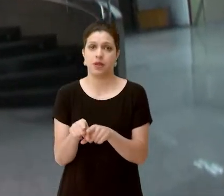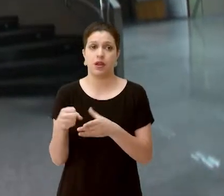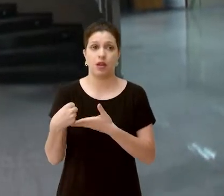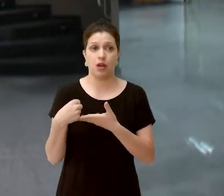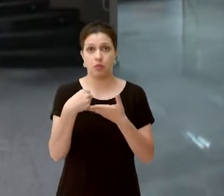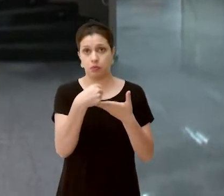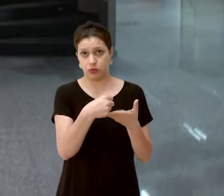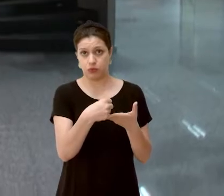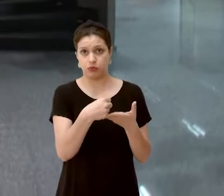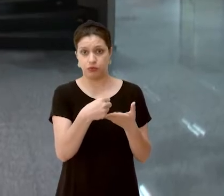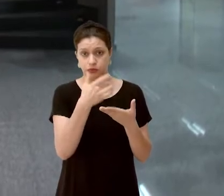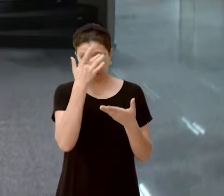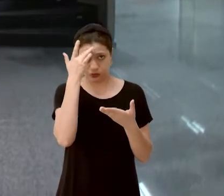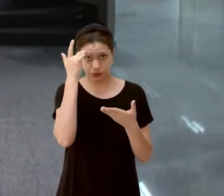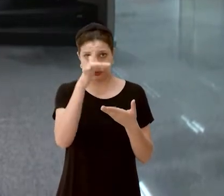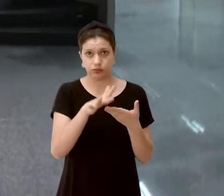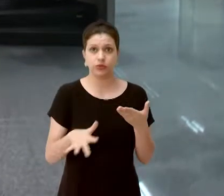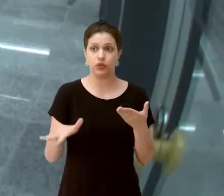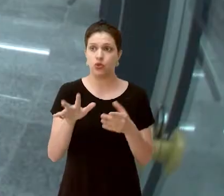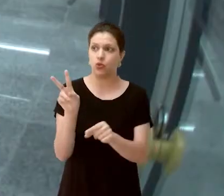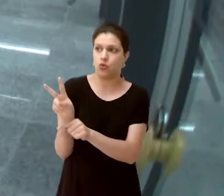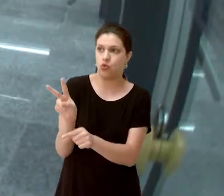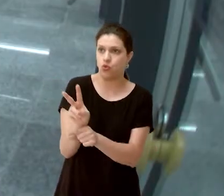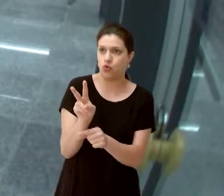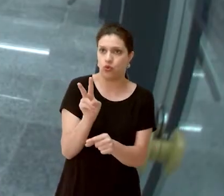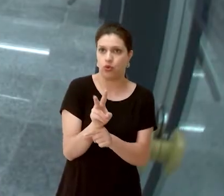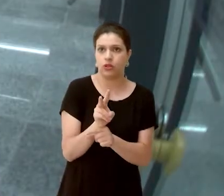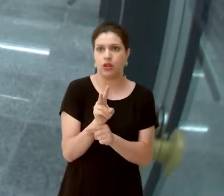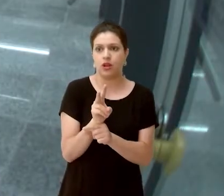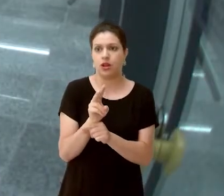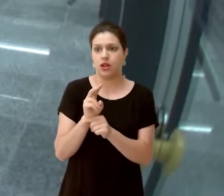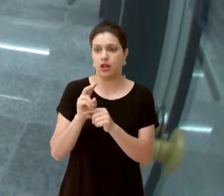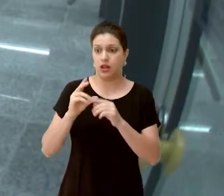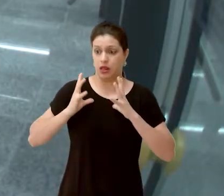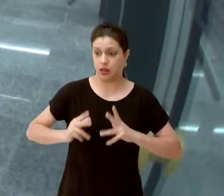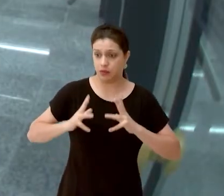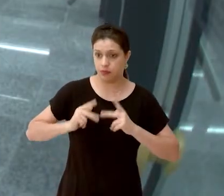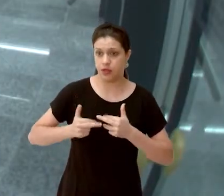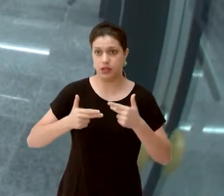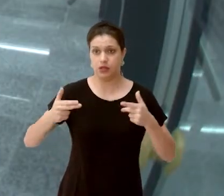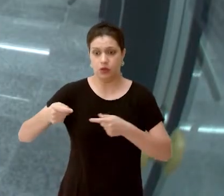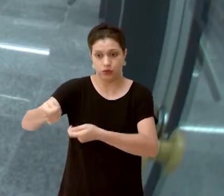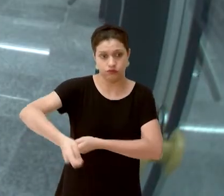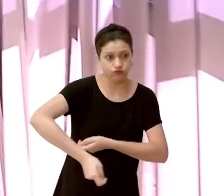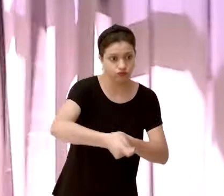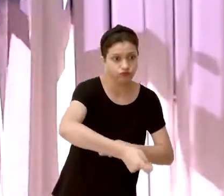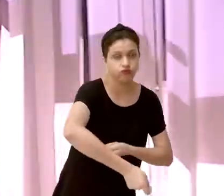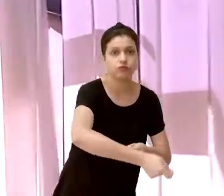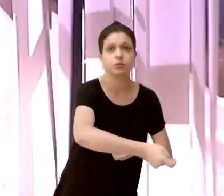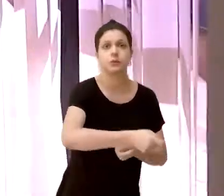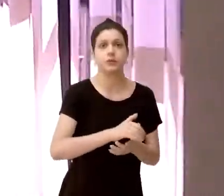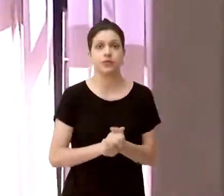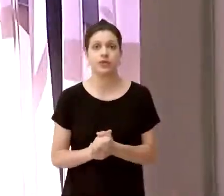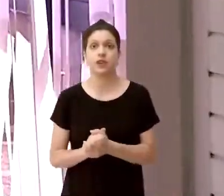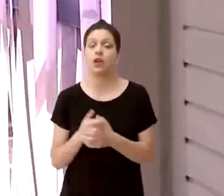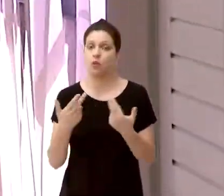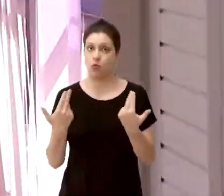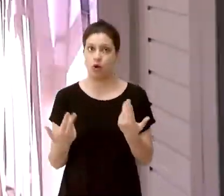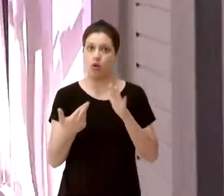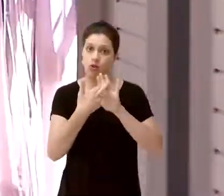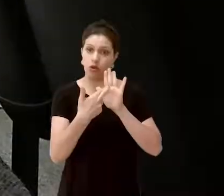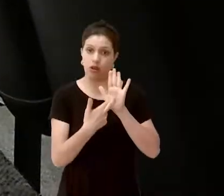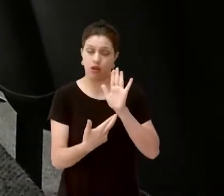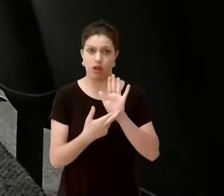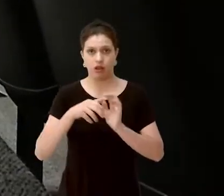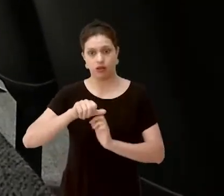e auxiliar as equipes de manutenção a respeito da conservação de ambientes higienizados, conforme a recomendação da